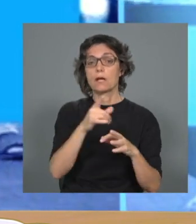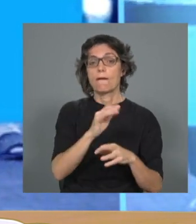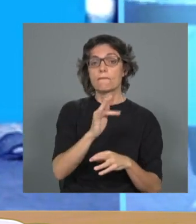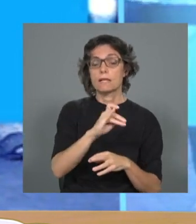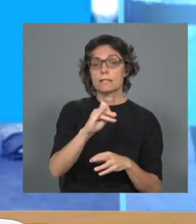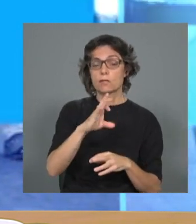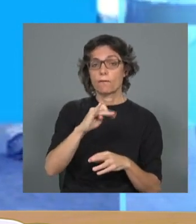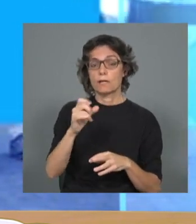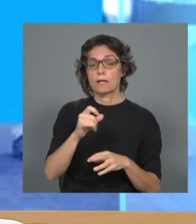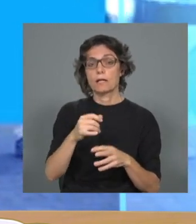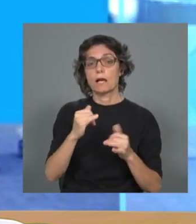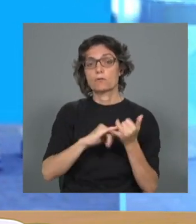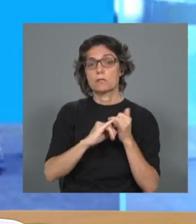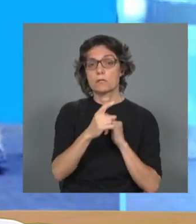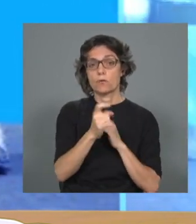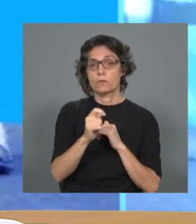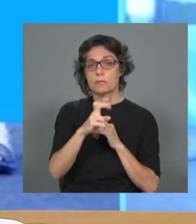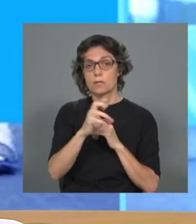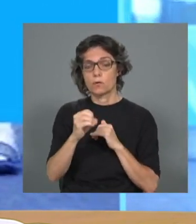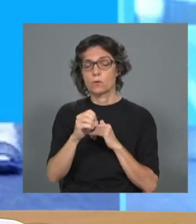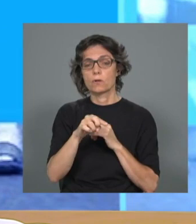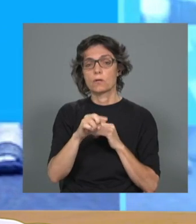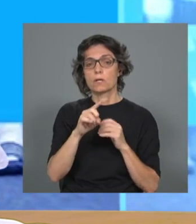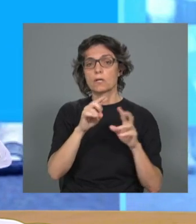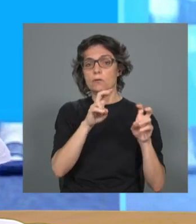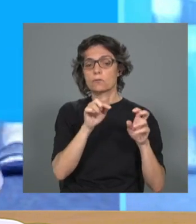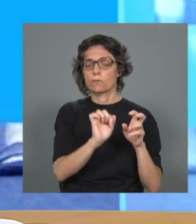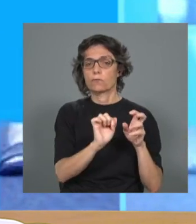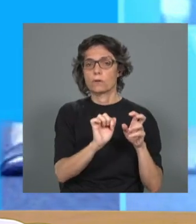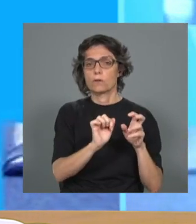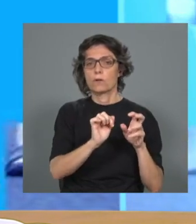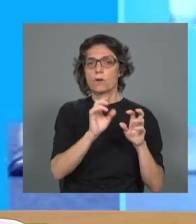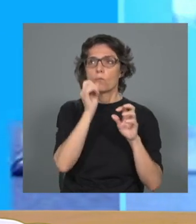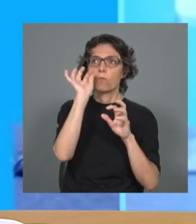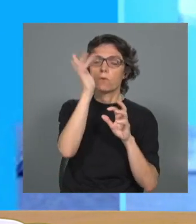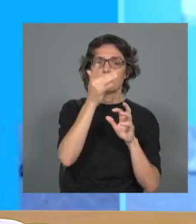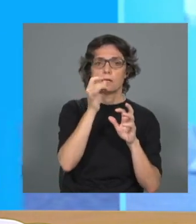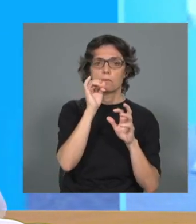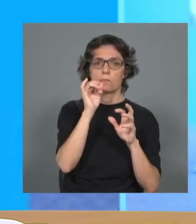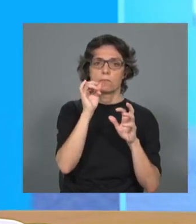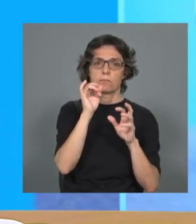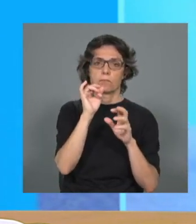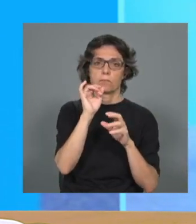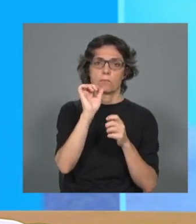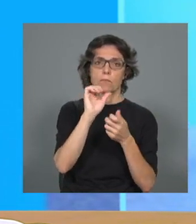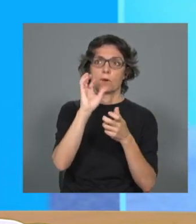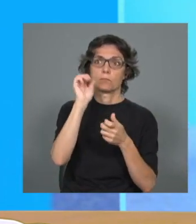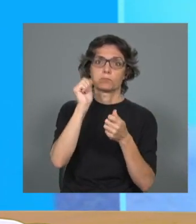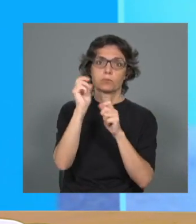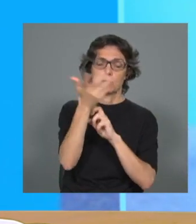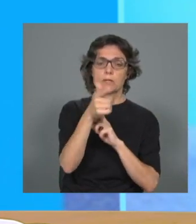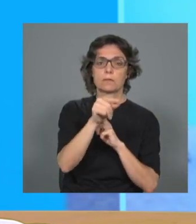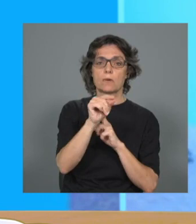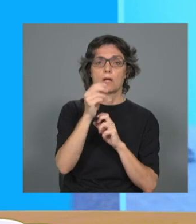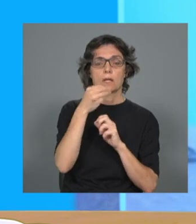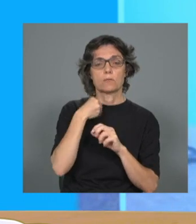da Associação Zero, que nos falará sobre as questões climáticas, do ambiente e das preocupações de hoje